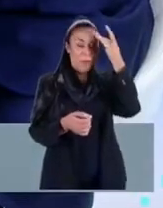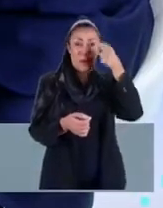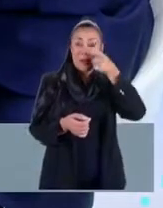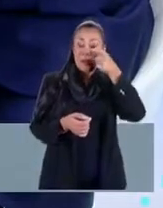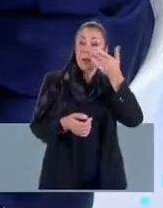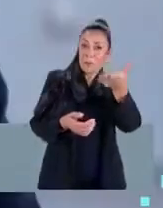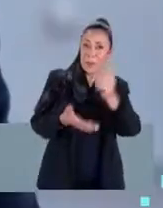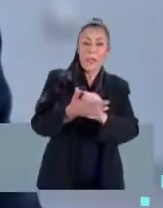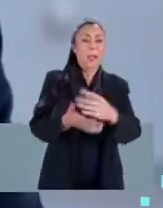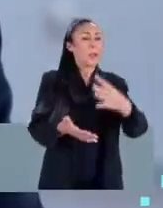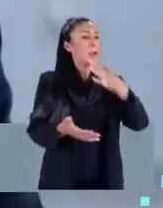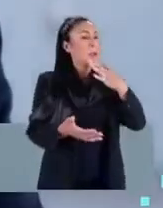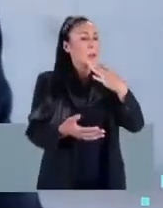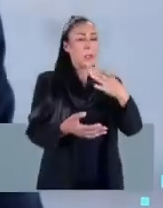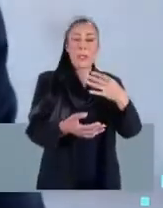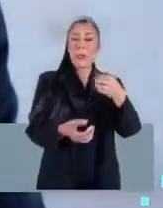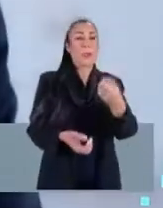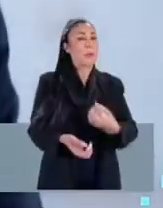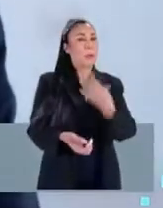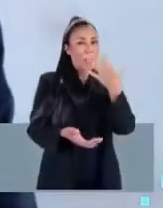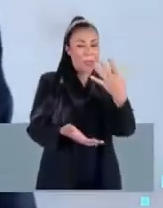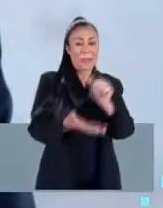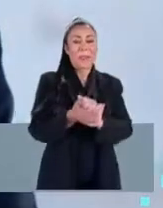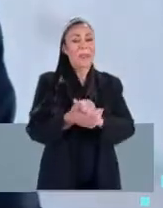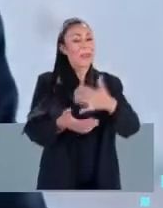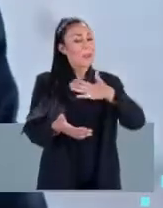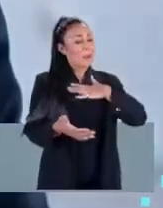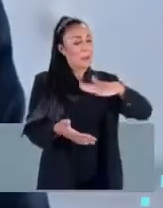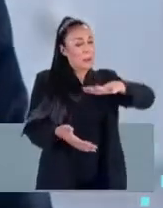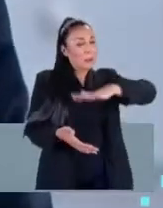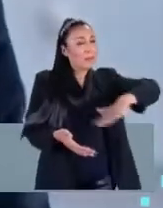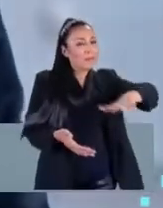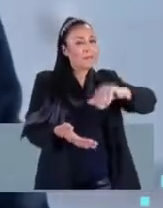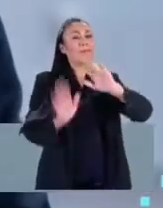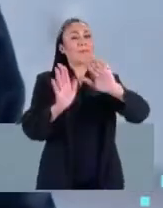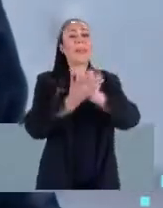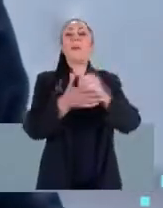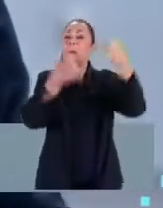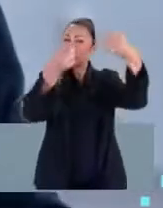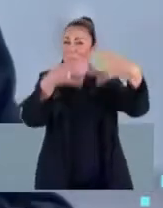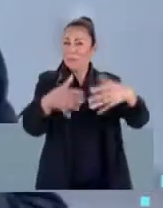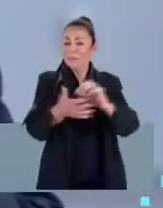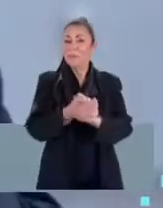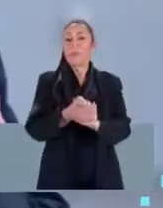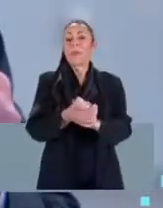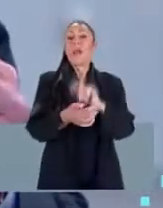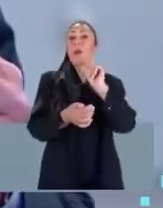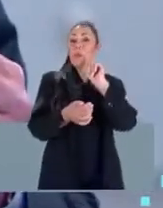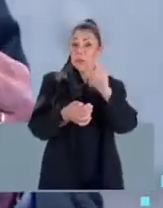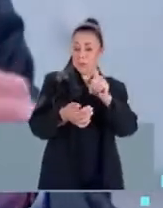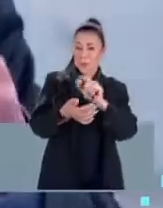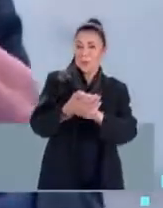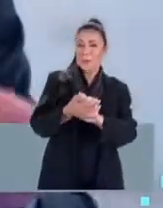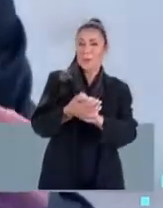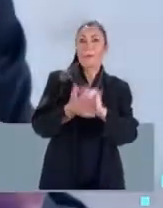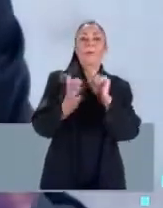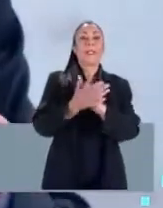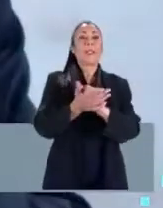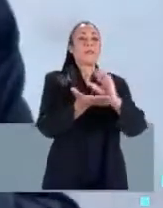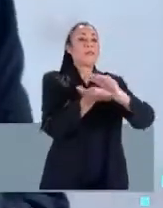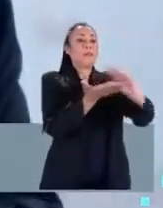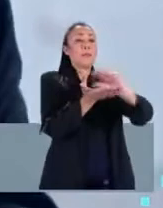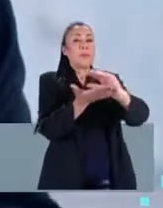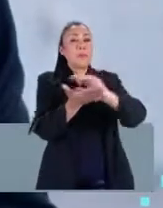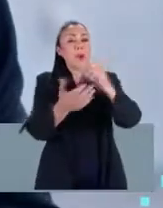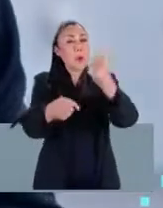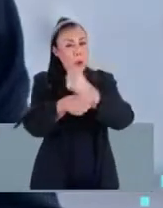público que eu conheço bem, sim, que é o meu meio ambiente. É, sim. Deixa eu lhe falar uma coisa. Quando você... está financiando